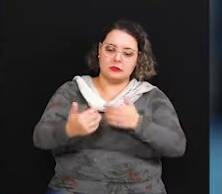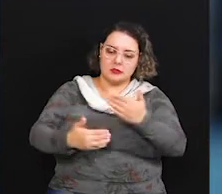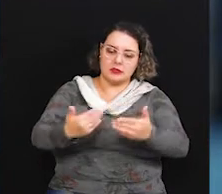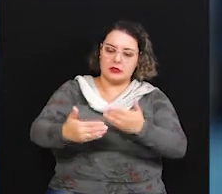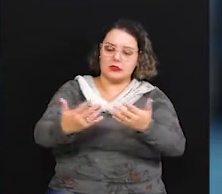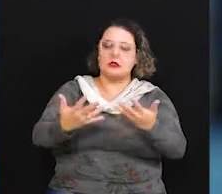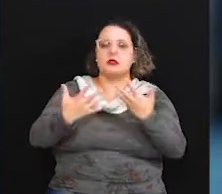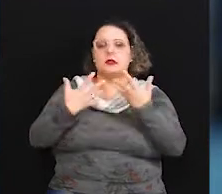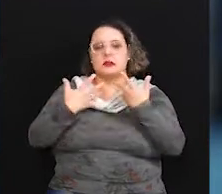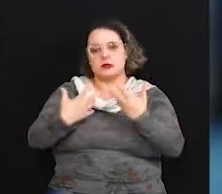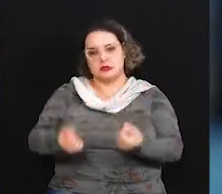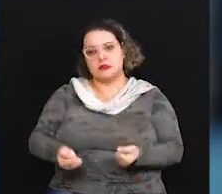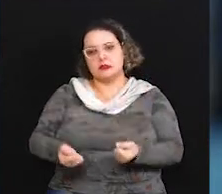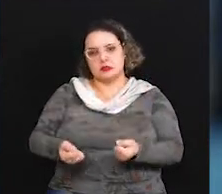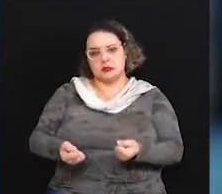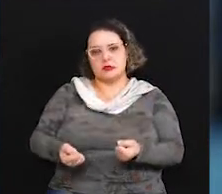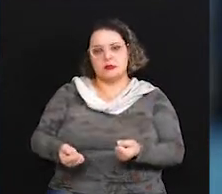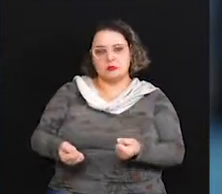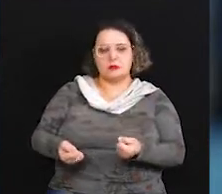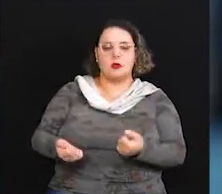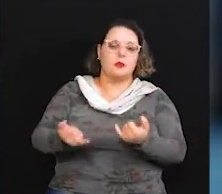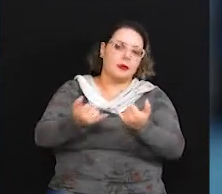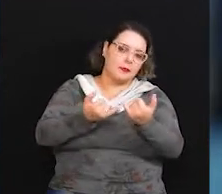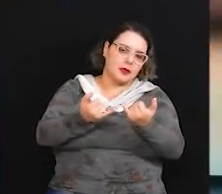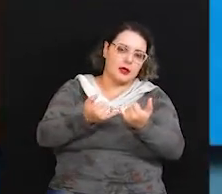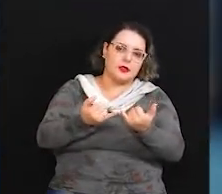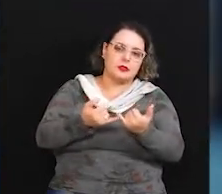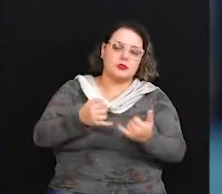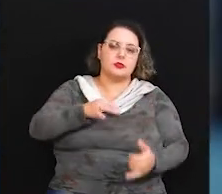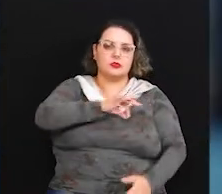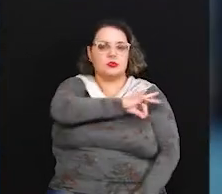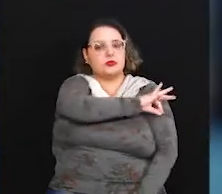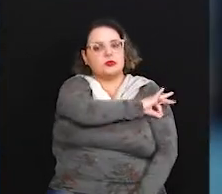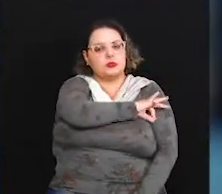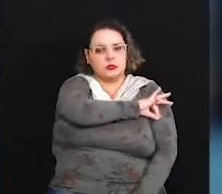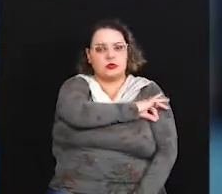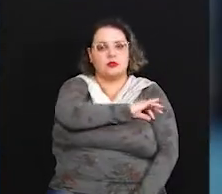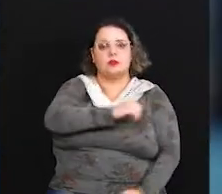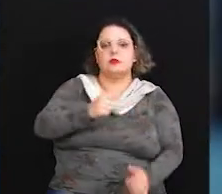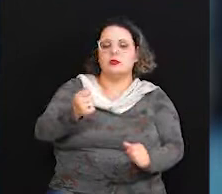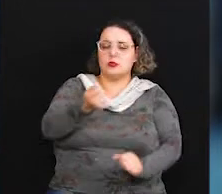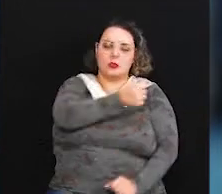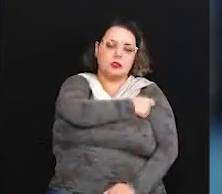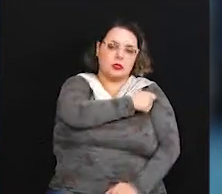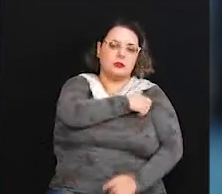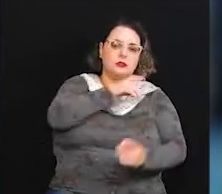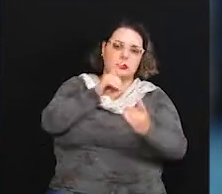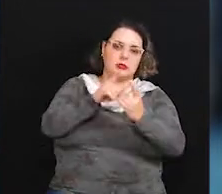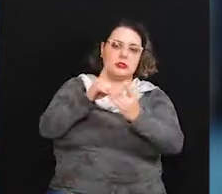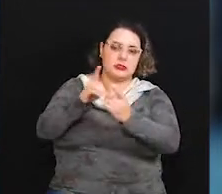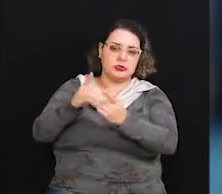Nós recebemos uma subvenção da prefeitura por aluno atendido, né?